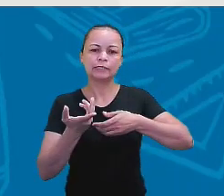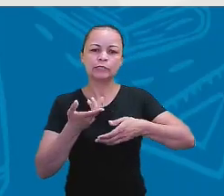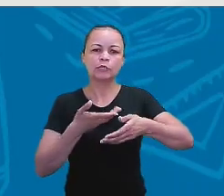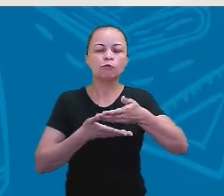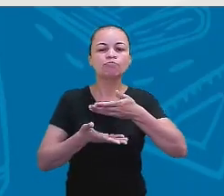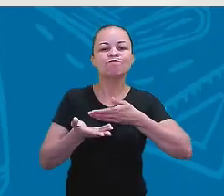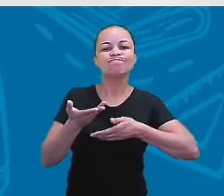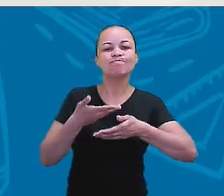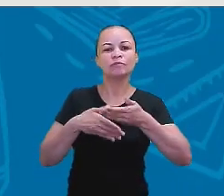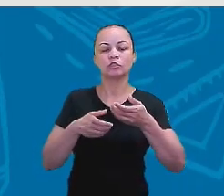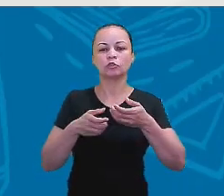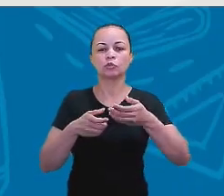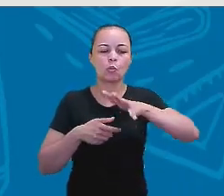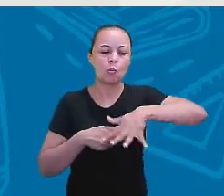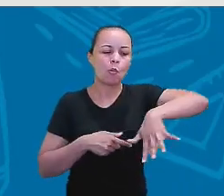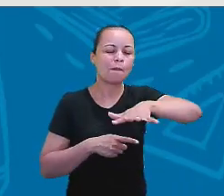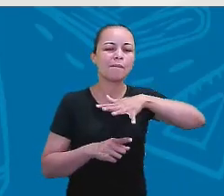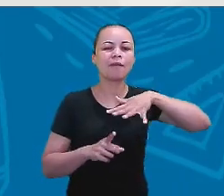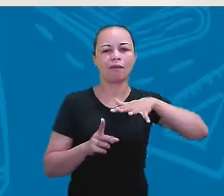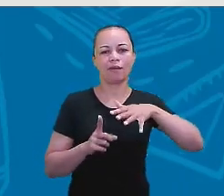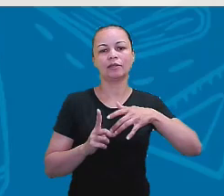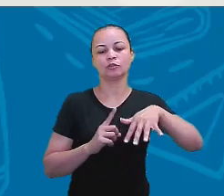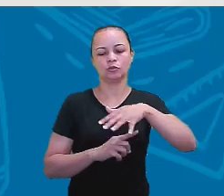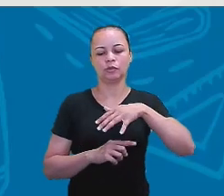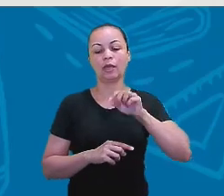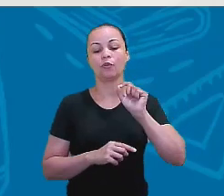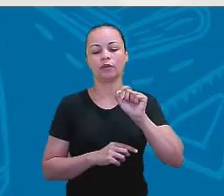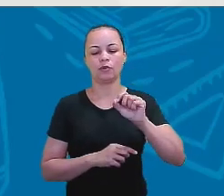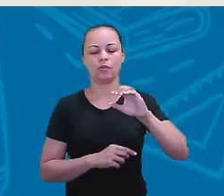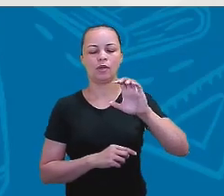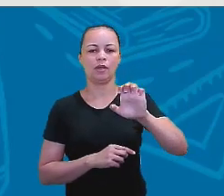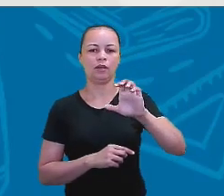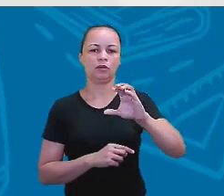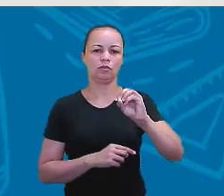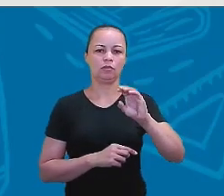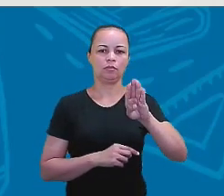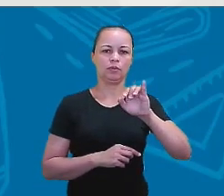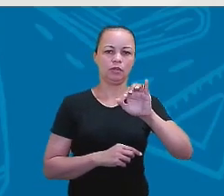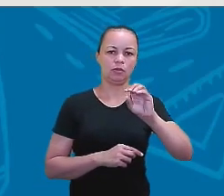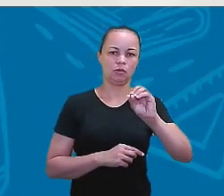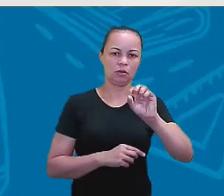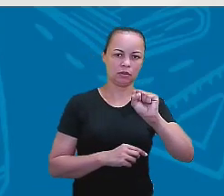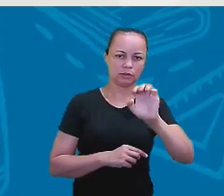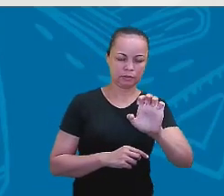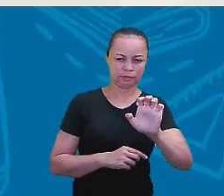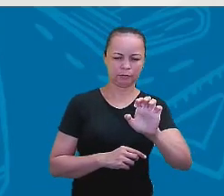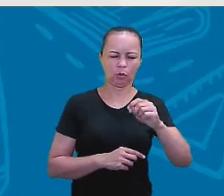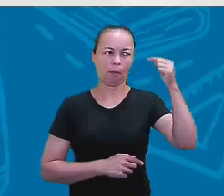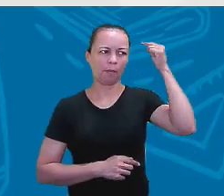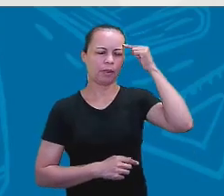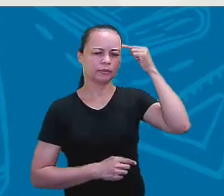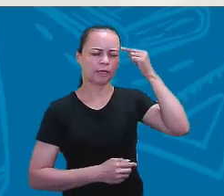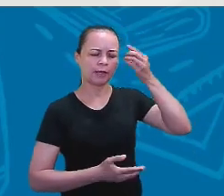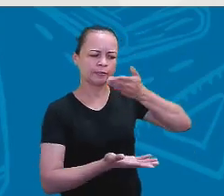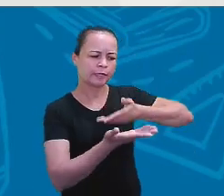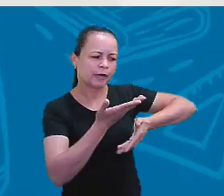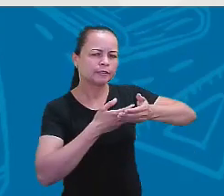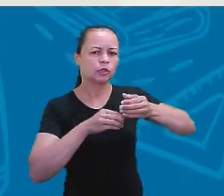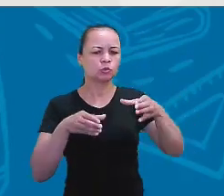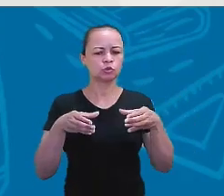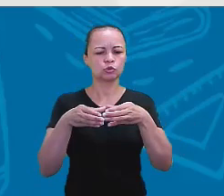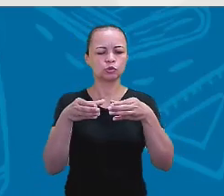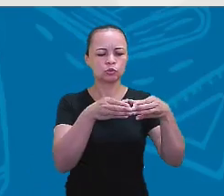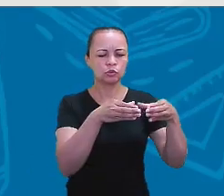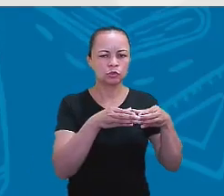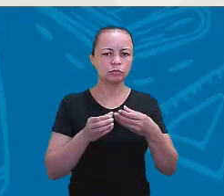interagindo com o ambiente, eu chamo isso de ecobiose. Então, quando eu pensar a interação entre seres vivos, ou